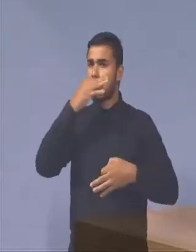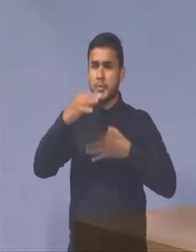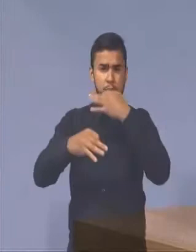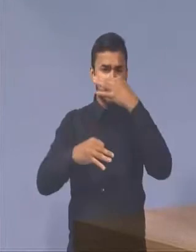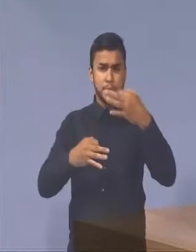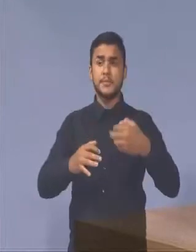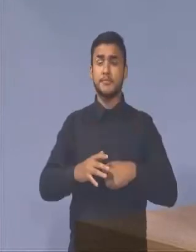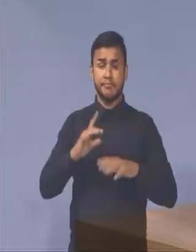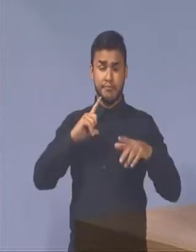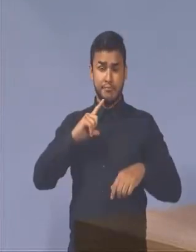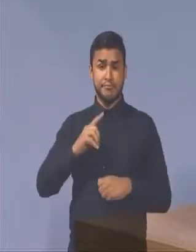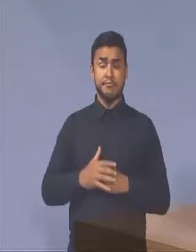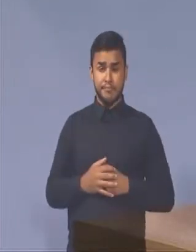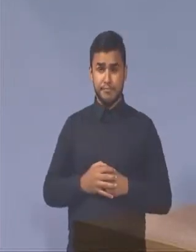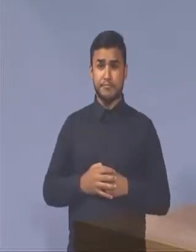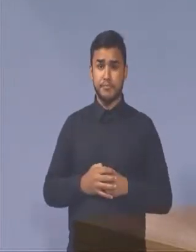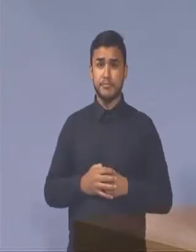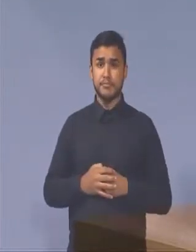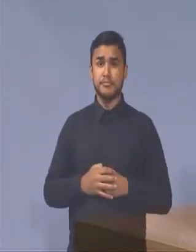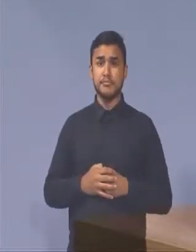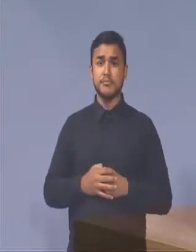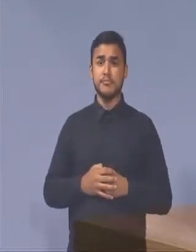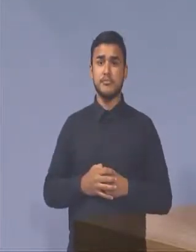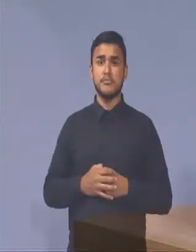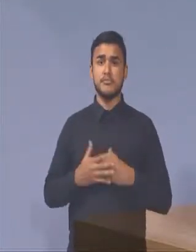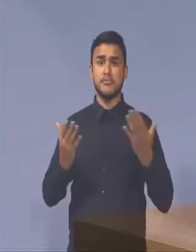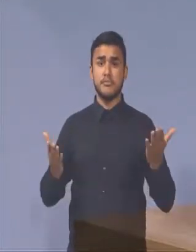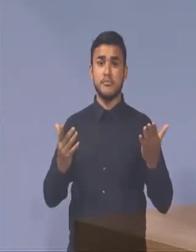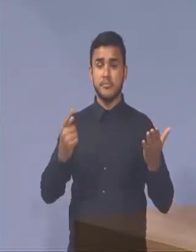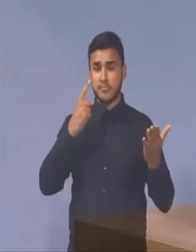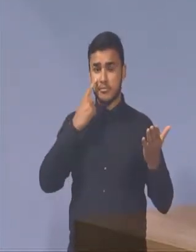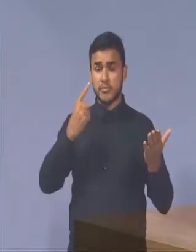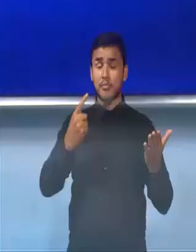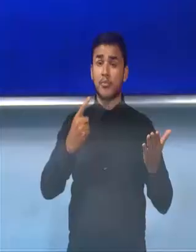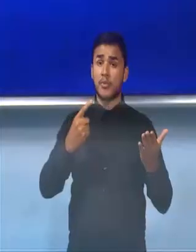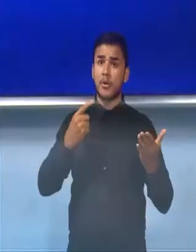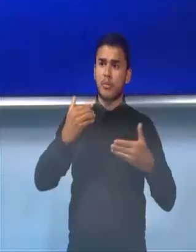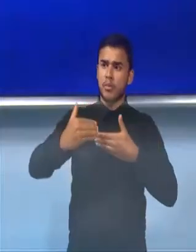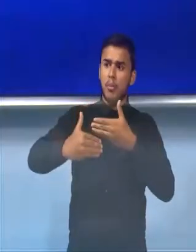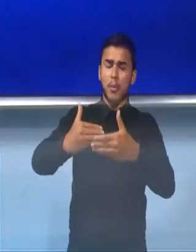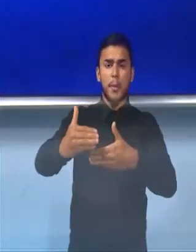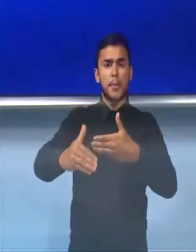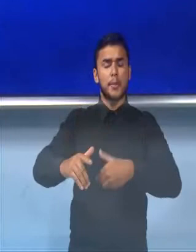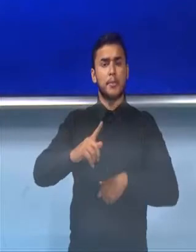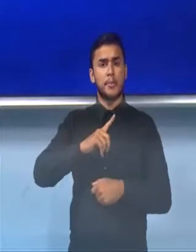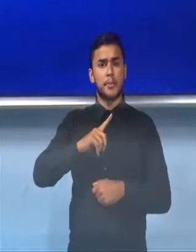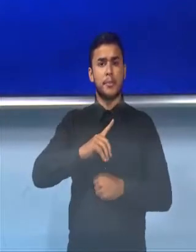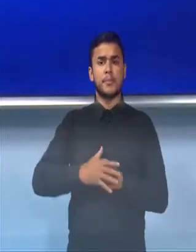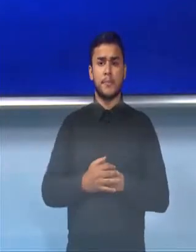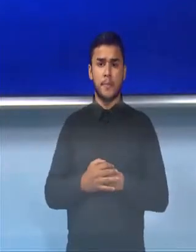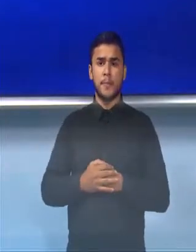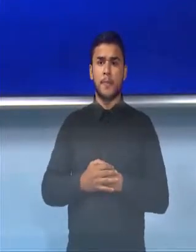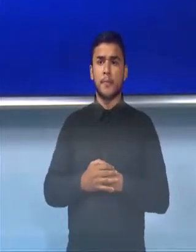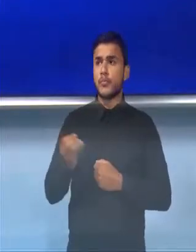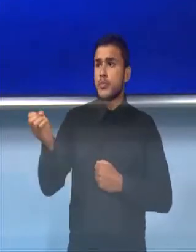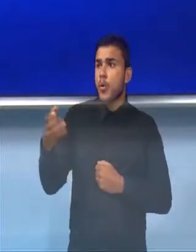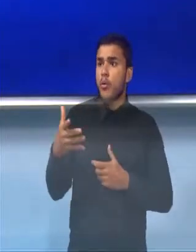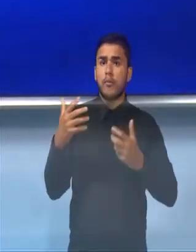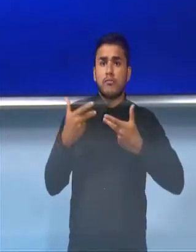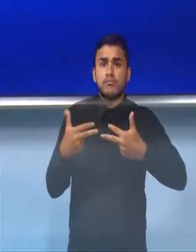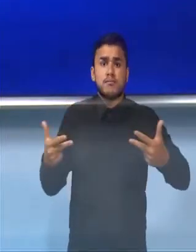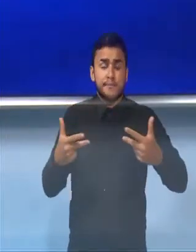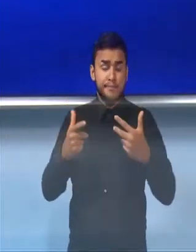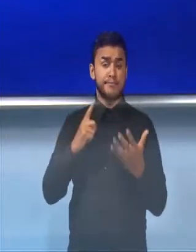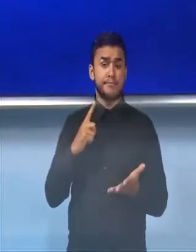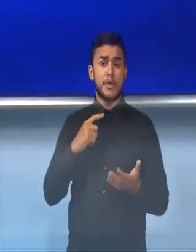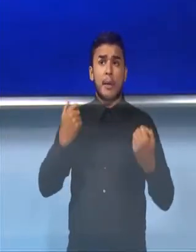quer dizer, até que a gente tenha, ultrapasse isso, passa por um aprendizado com essa grande novidade que a gente ainda